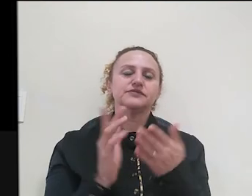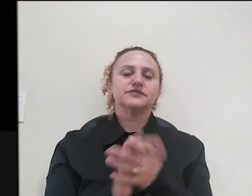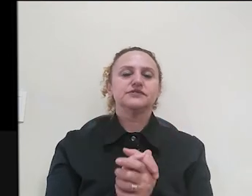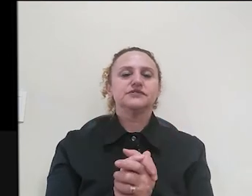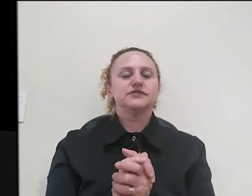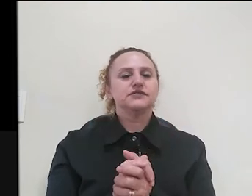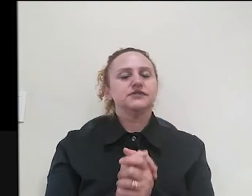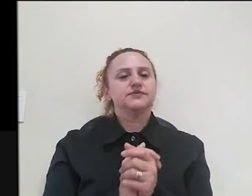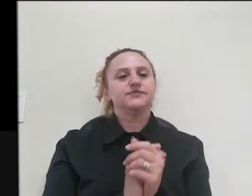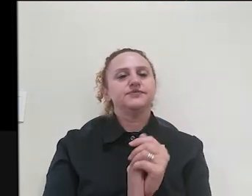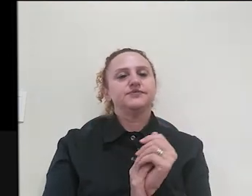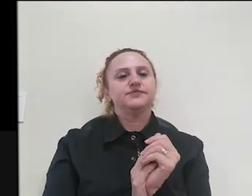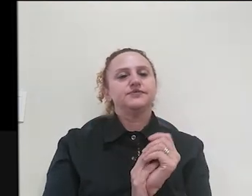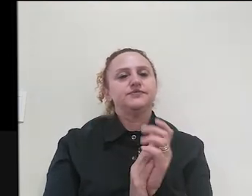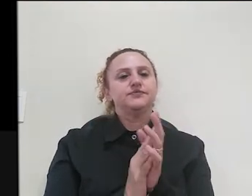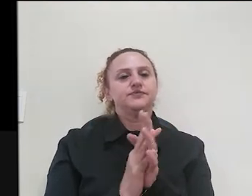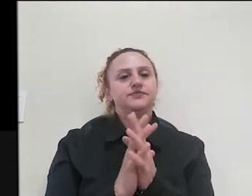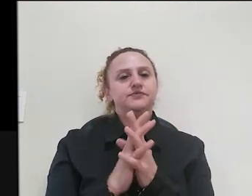de ideais